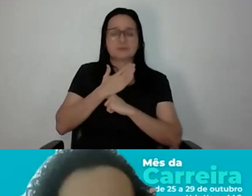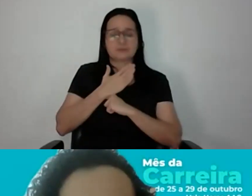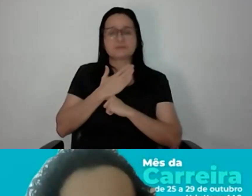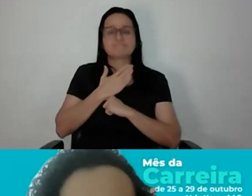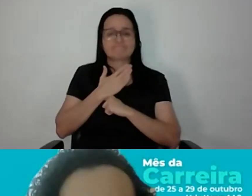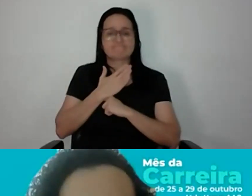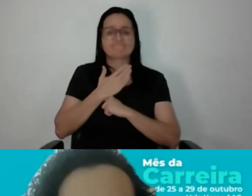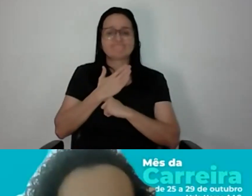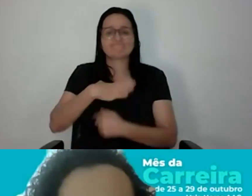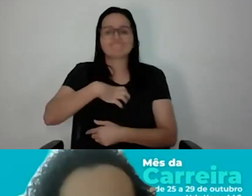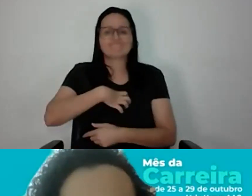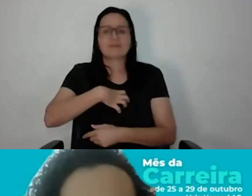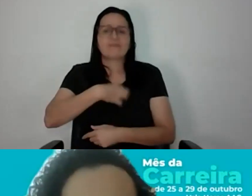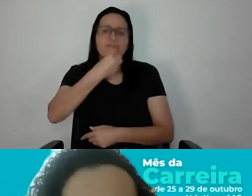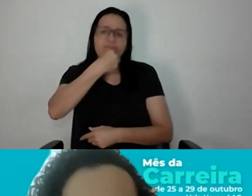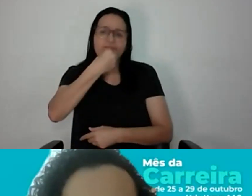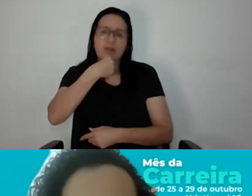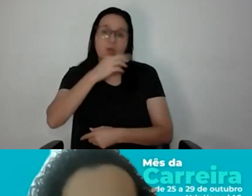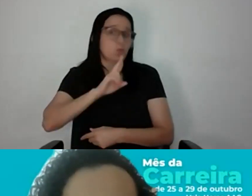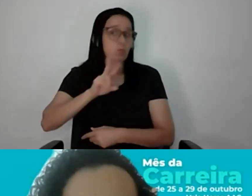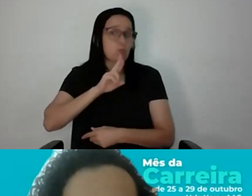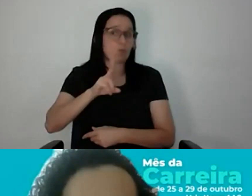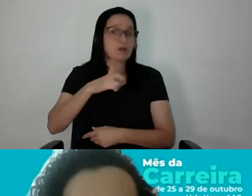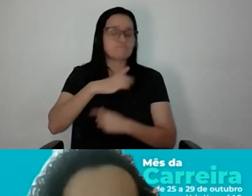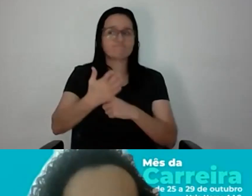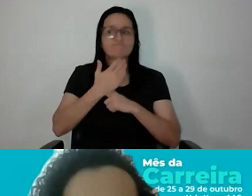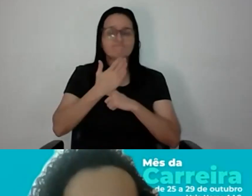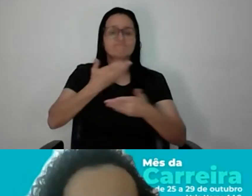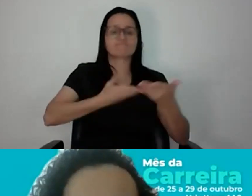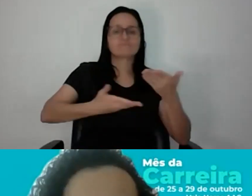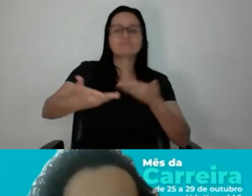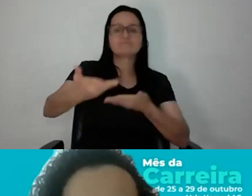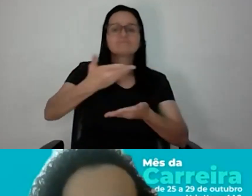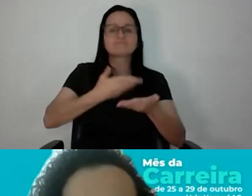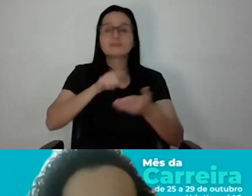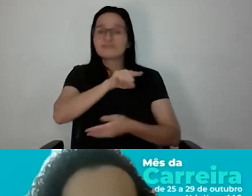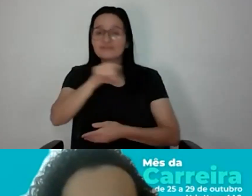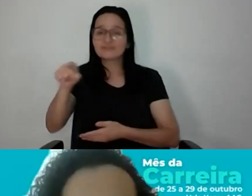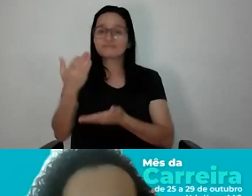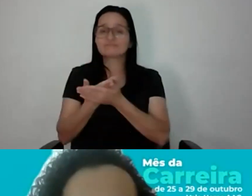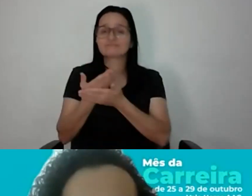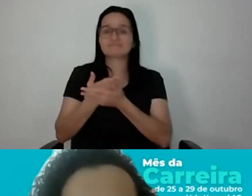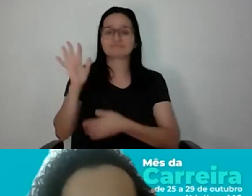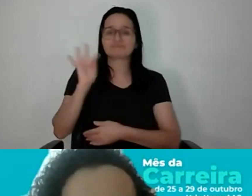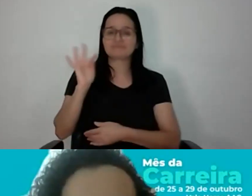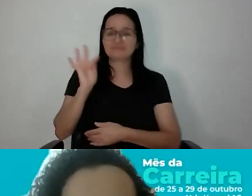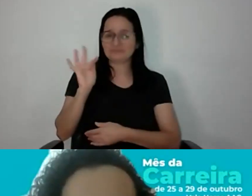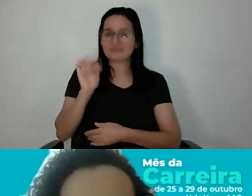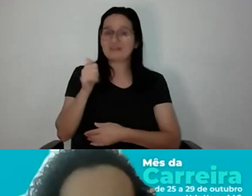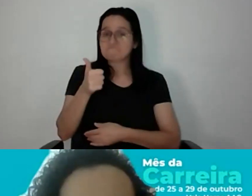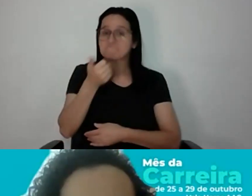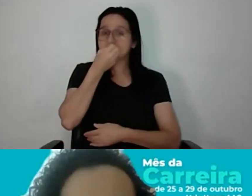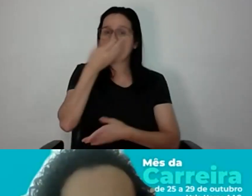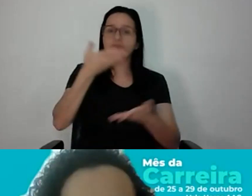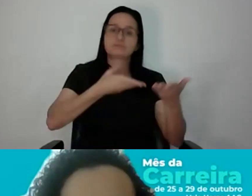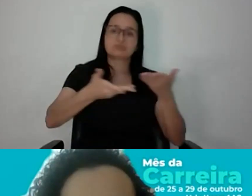algum sinal de fraqueza. E, na verdade, é o contrário. Esse ambiente que vocês têm de universidade é justamente para possibilitar essa troca.